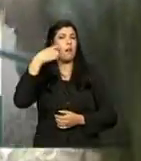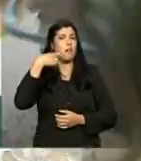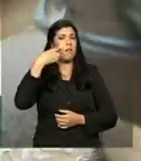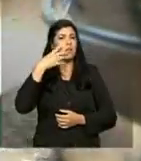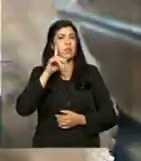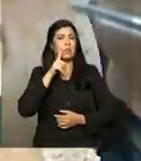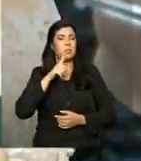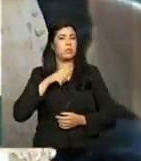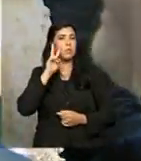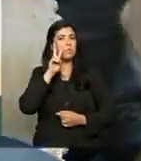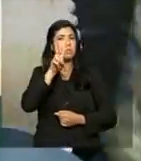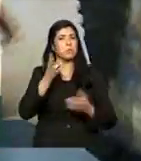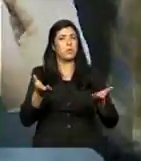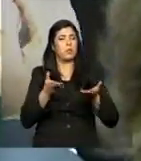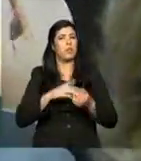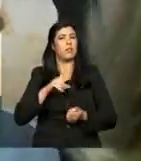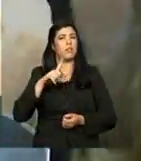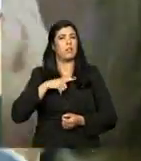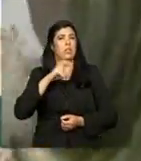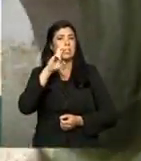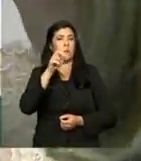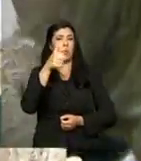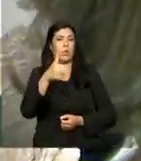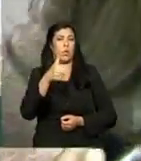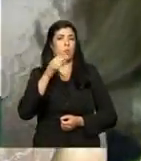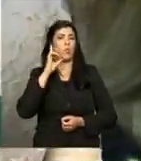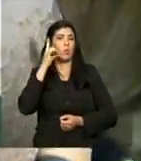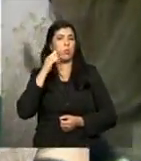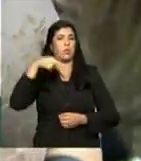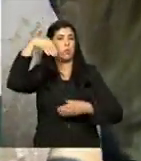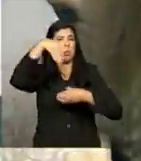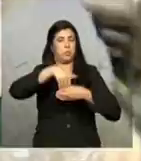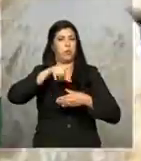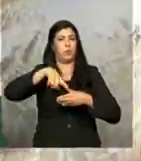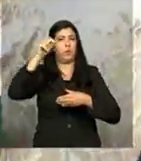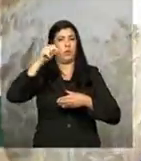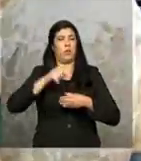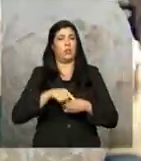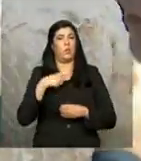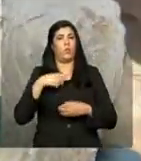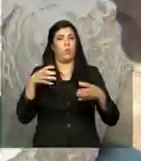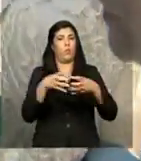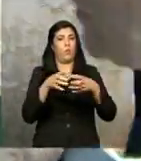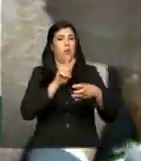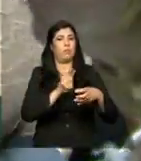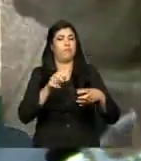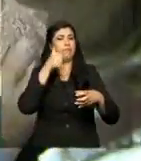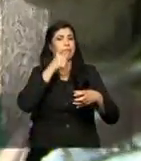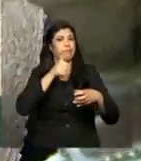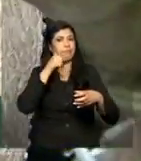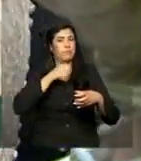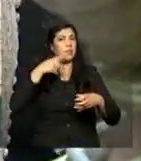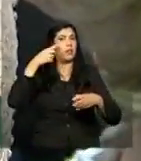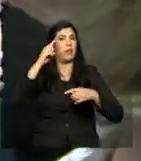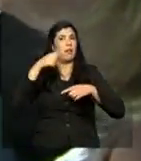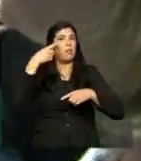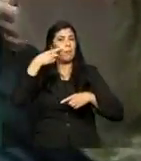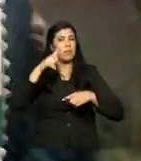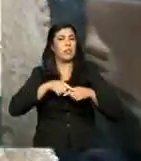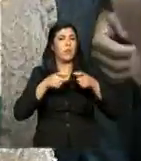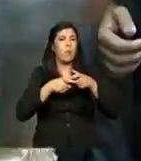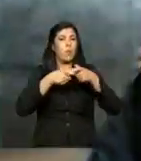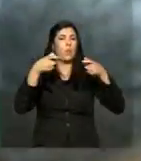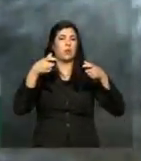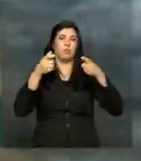imagem. Com 51 deputadas eleitas, a bancada feminina da Câmara dos Deputados cresceu pouco em relação